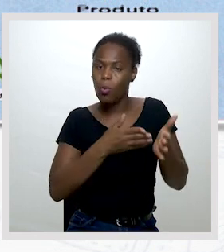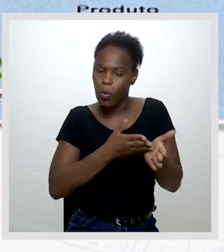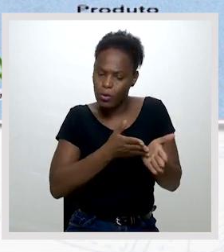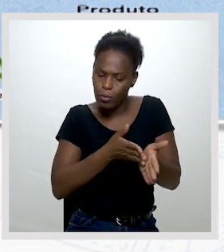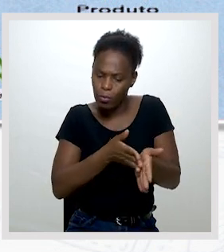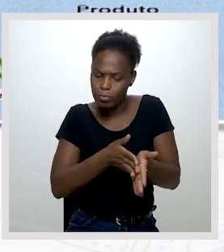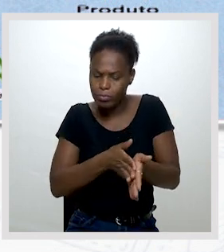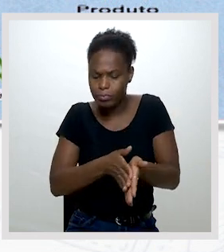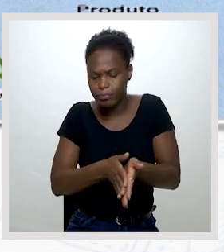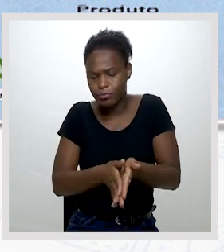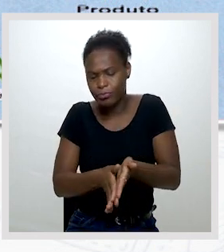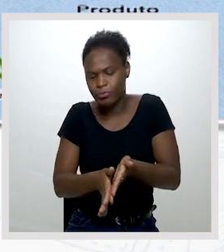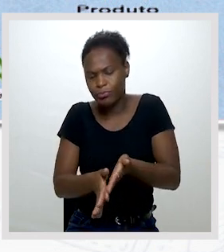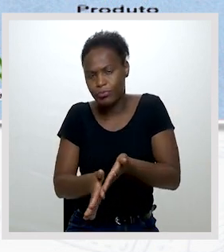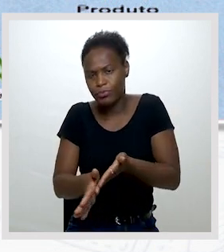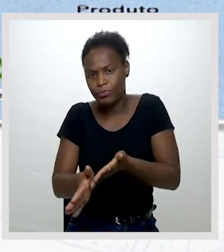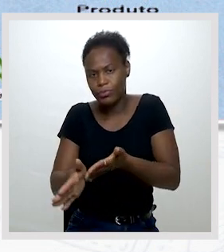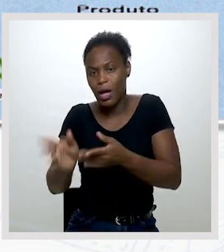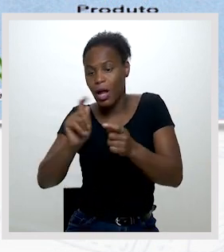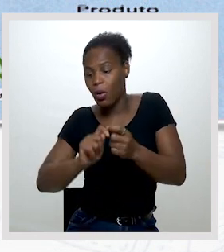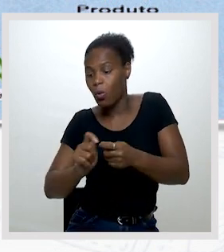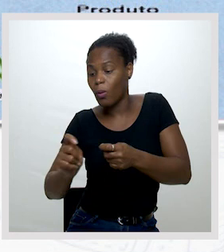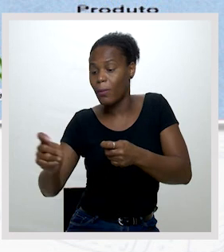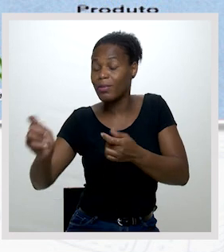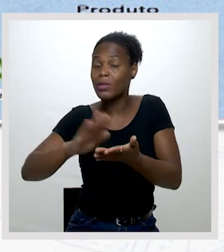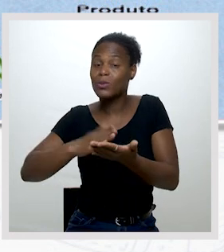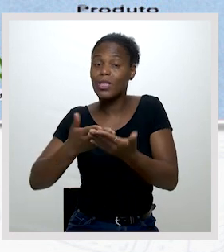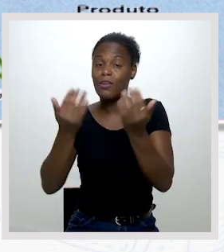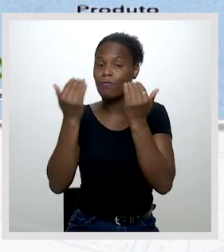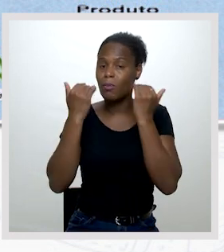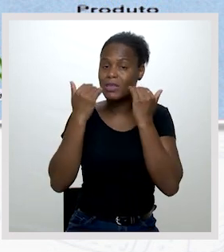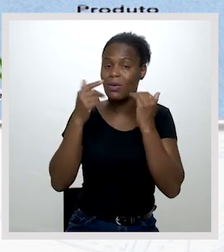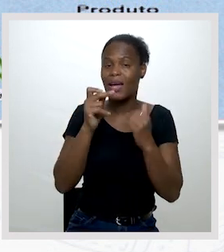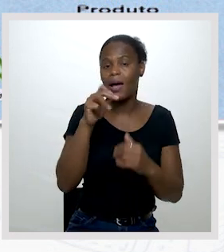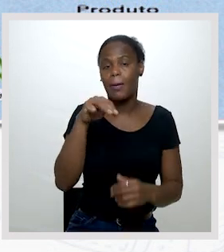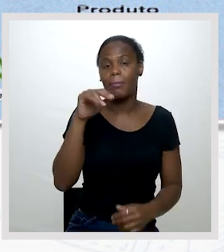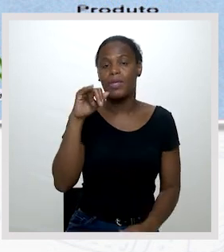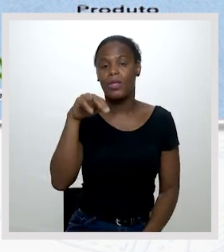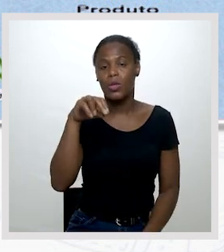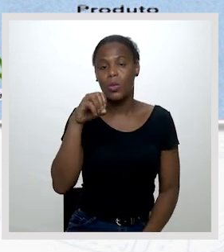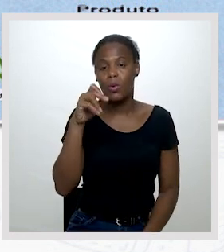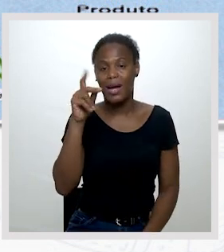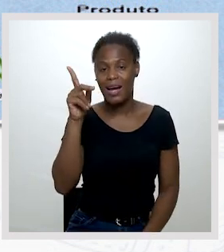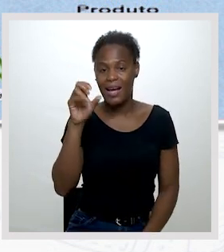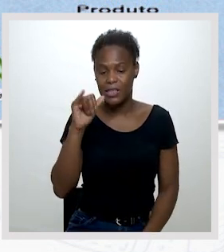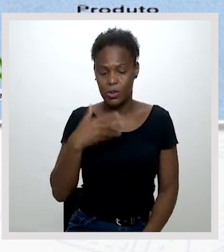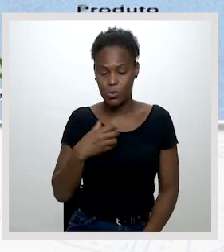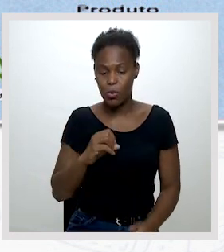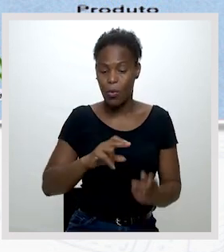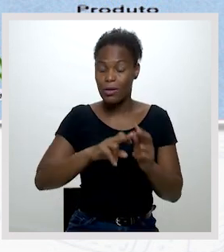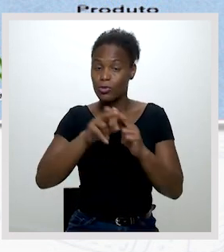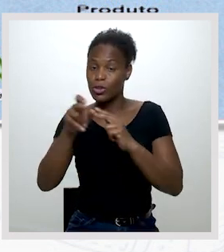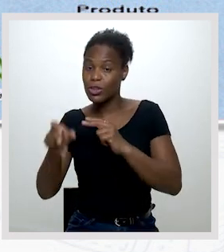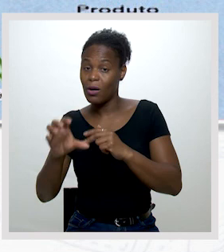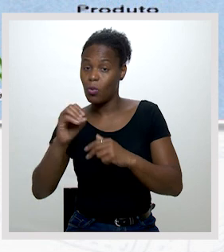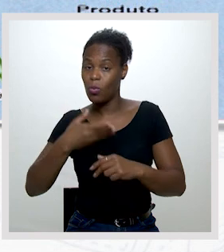fazendo o alongamento, lendo a cadeia e traduzindo a informação que está aqui em aminoácidos. Chegando aqui